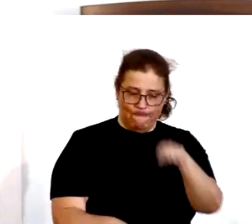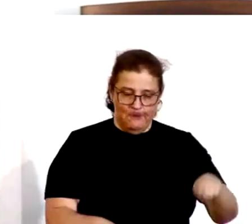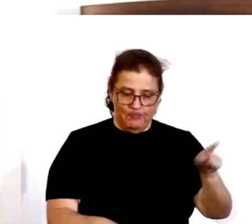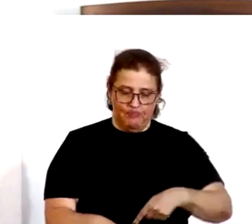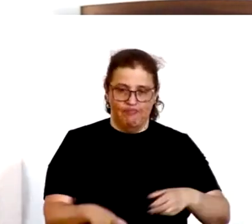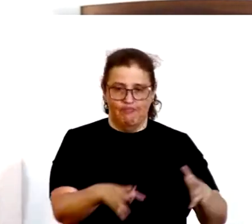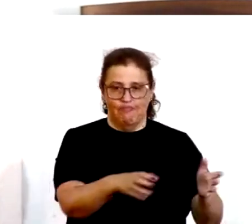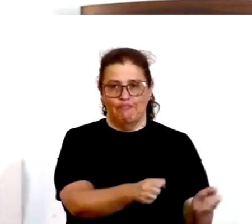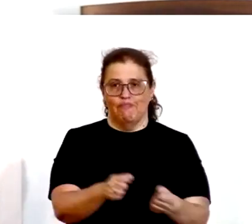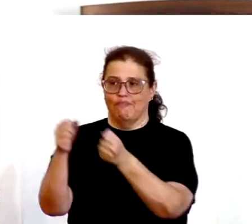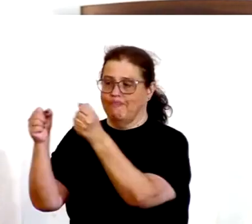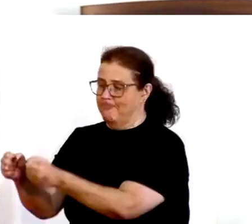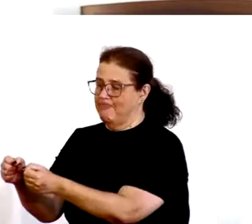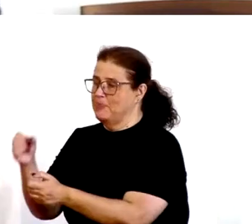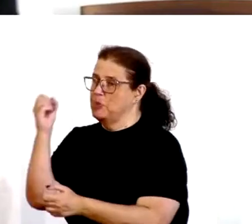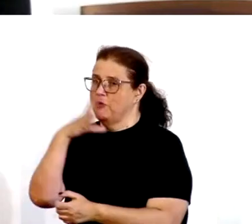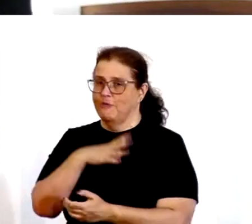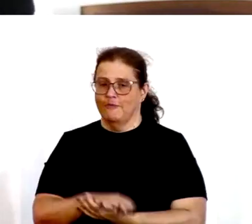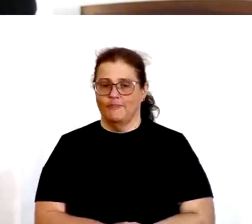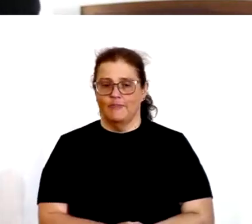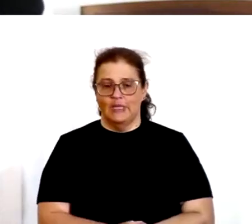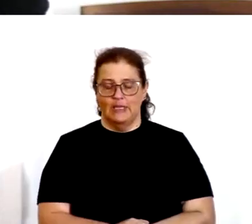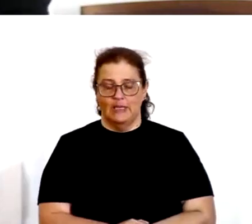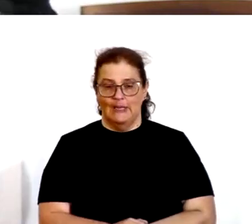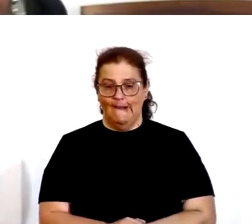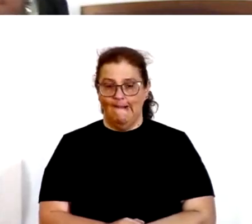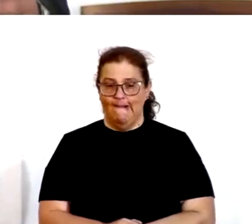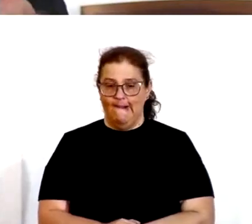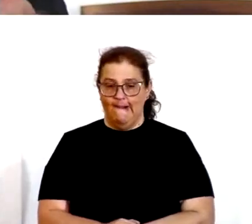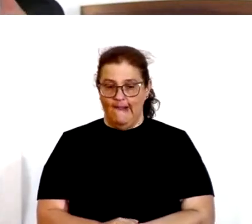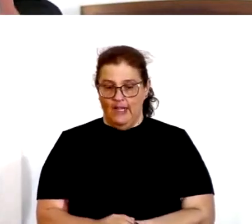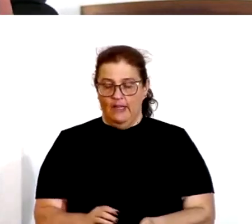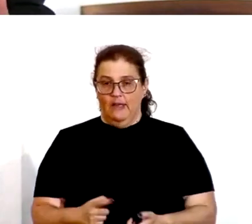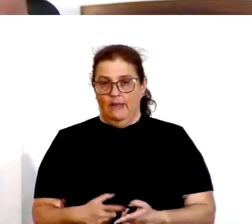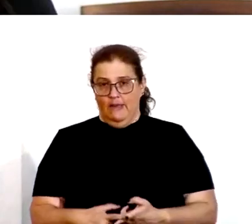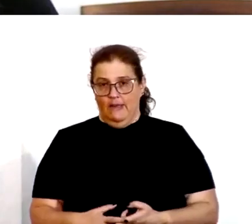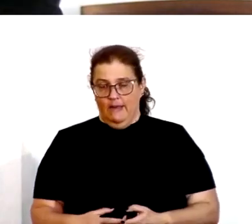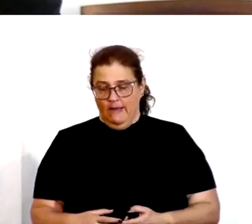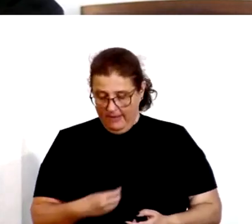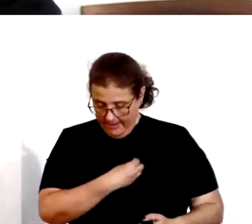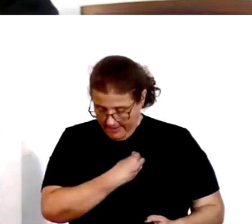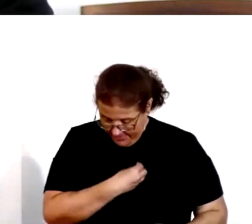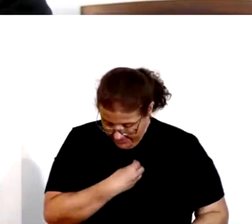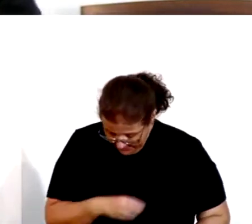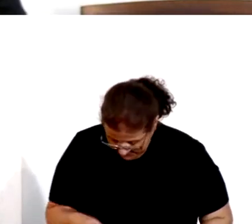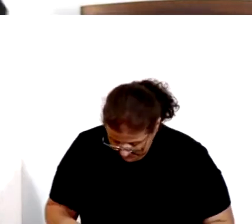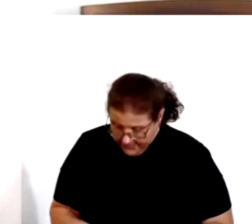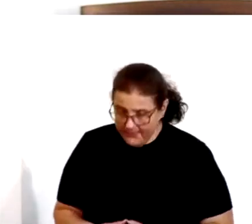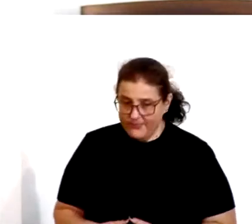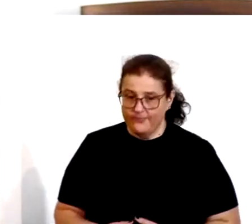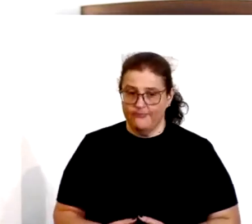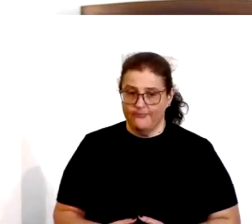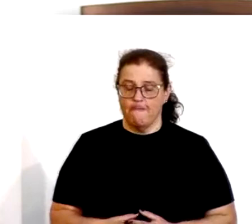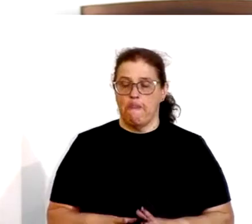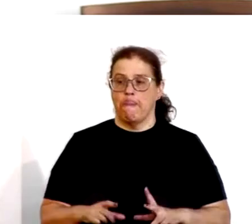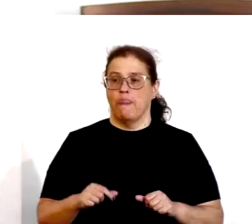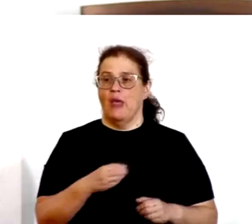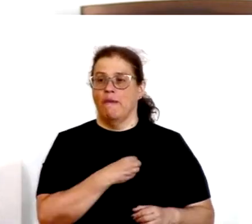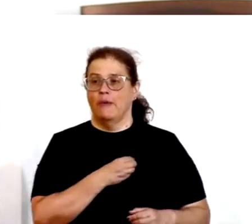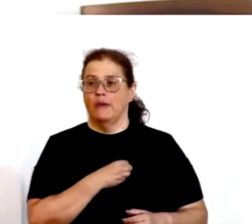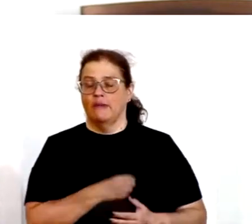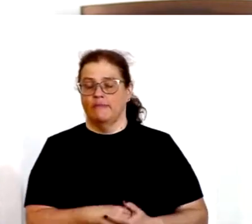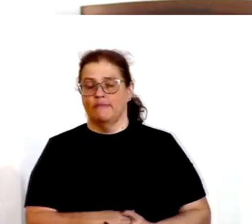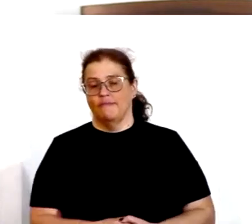estão em Cristo Jesus. Como nós lemos aqui em Efésios 2, Ele vos deu vida, estando vós mortos nos vossos delitos e pecado.